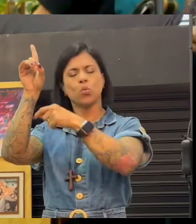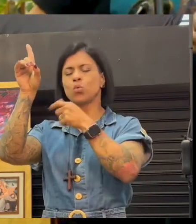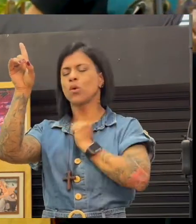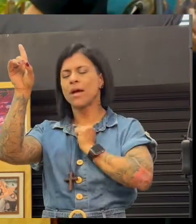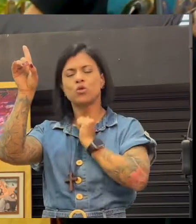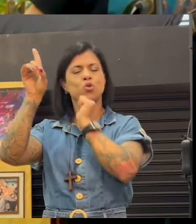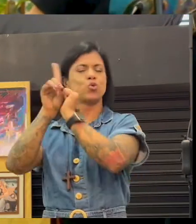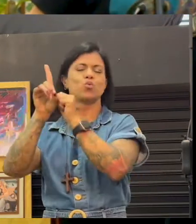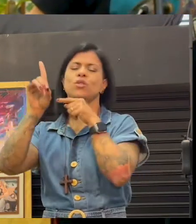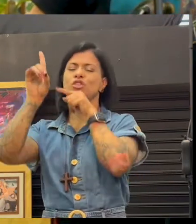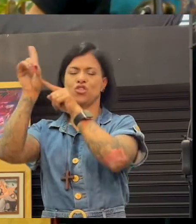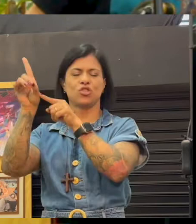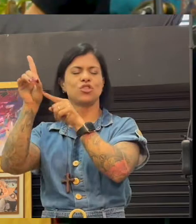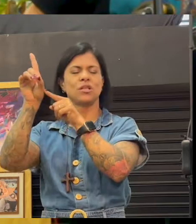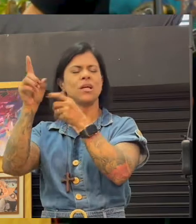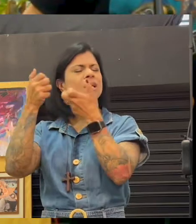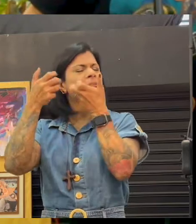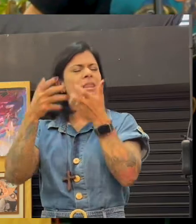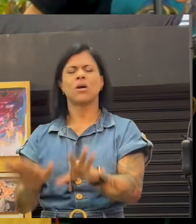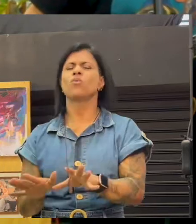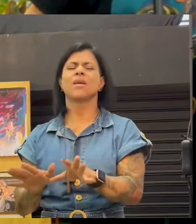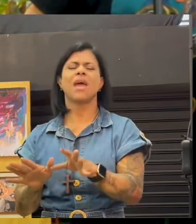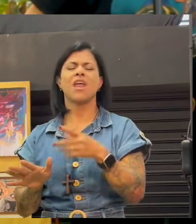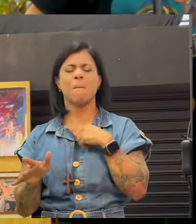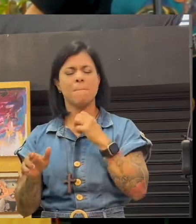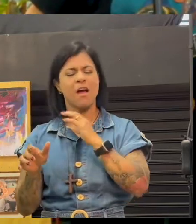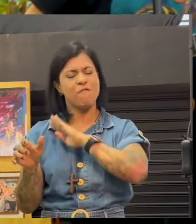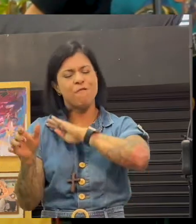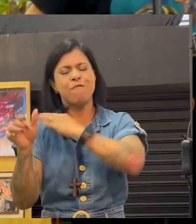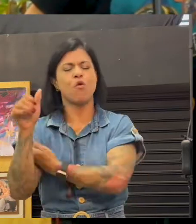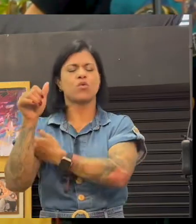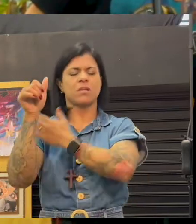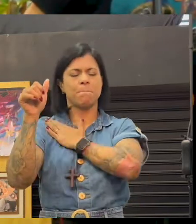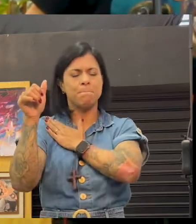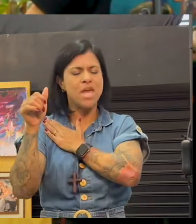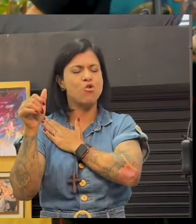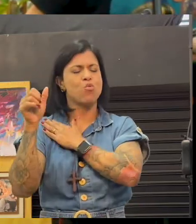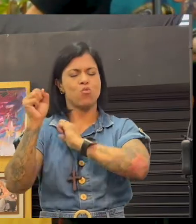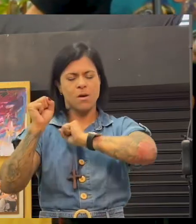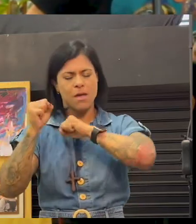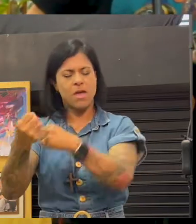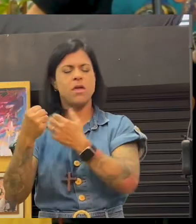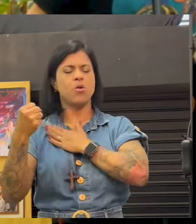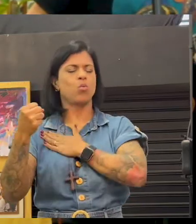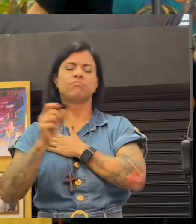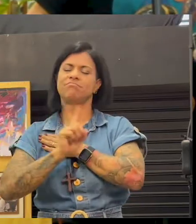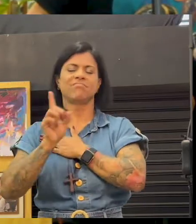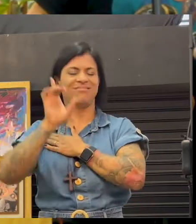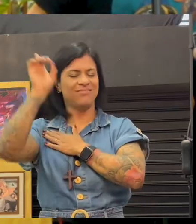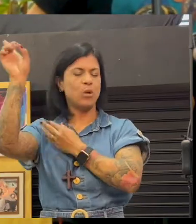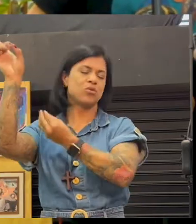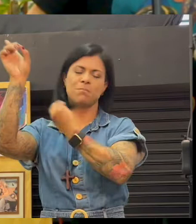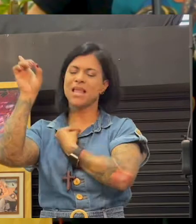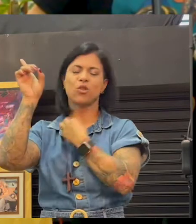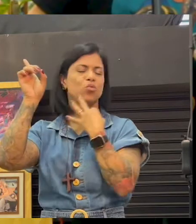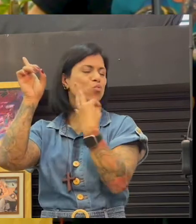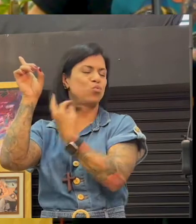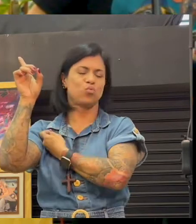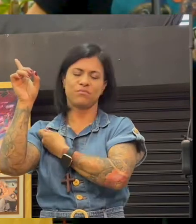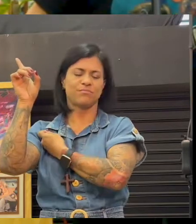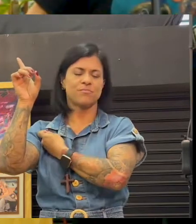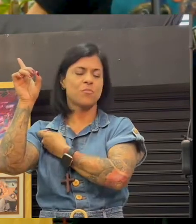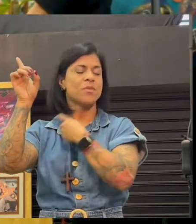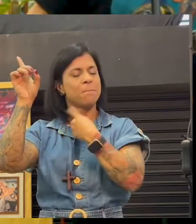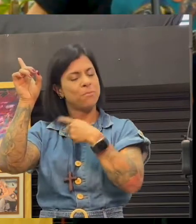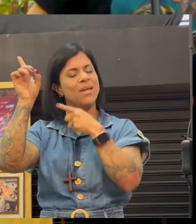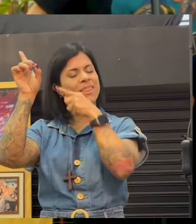Ti. E que não seja pela força dos nossos braços. Que entendamos que o Senhor é que nos sustenta. É do Senhor